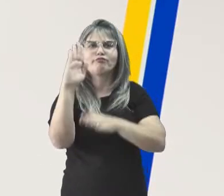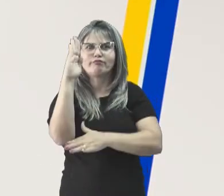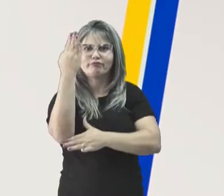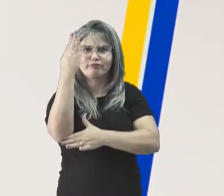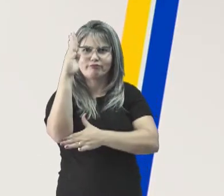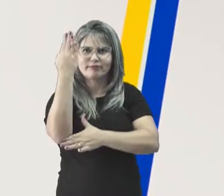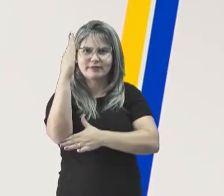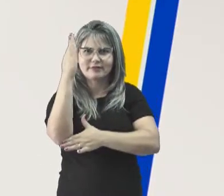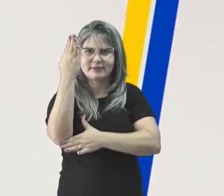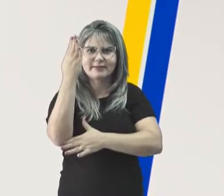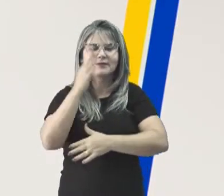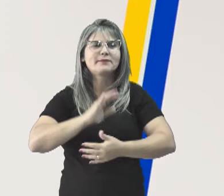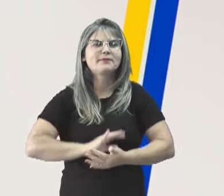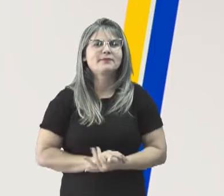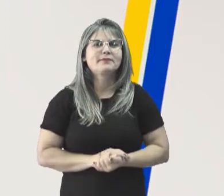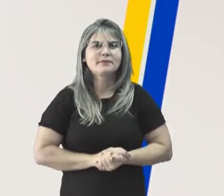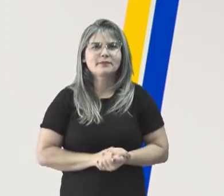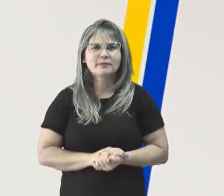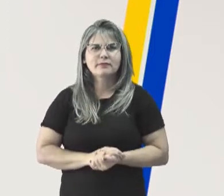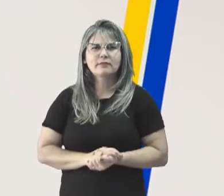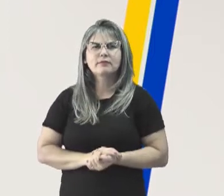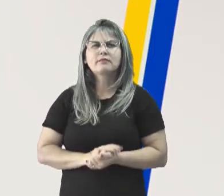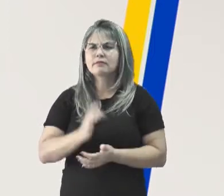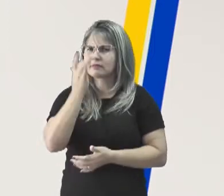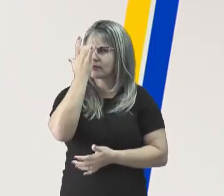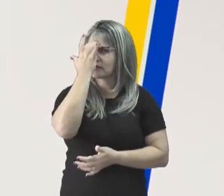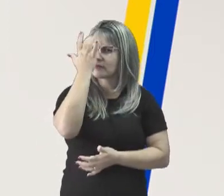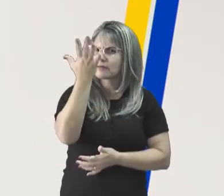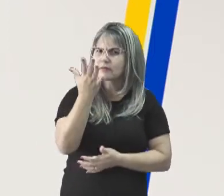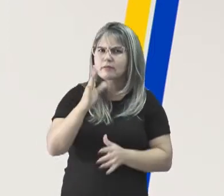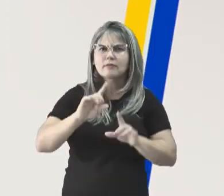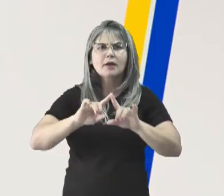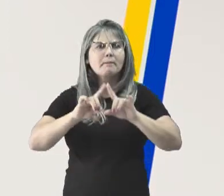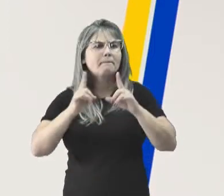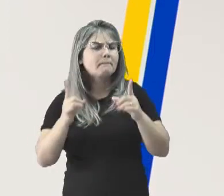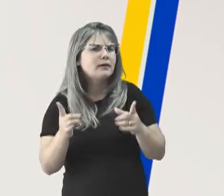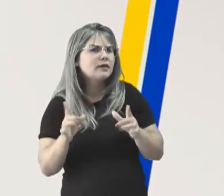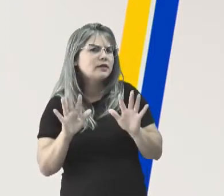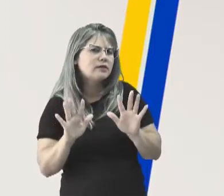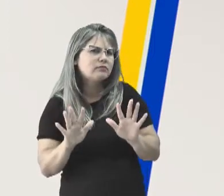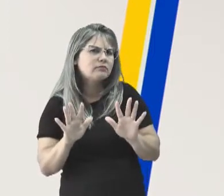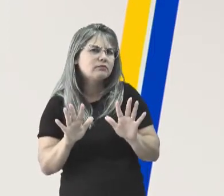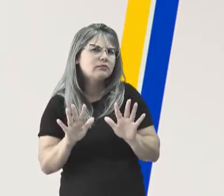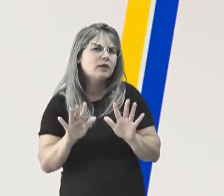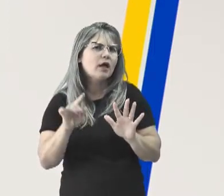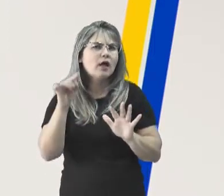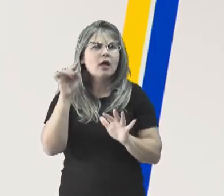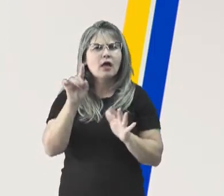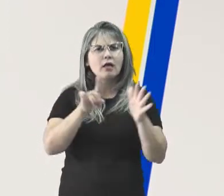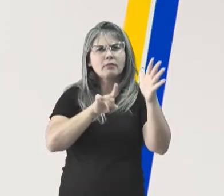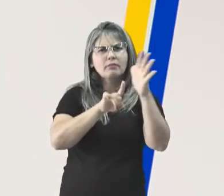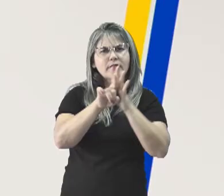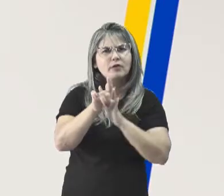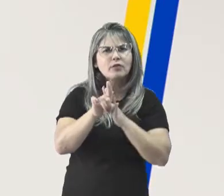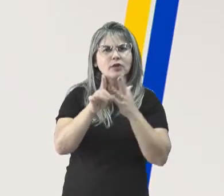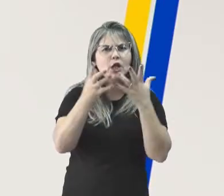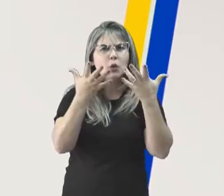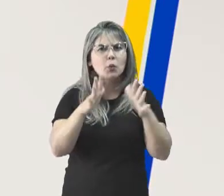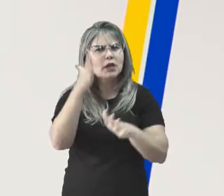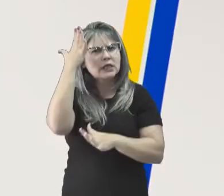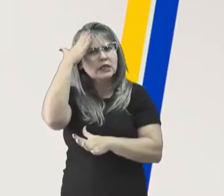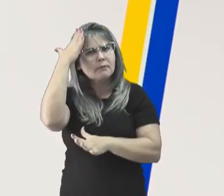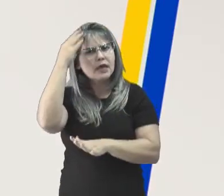detalhe. A questão, ela não quer saber a quantidade em metro cúbico. E aí você tem que ter muito cuidado, porque